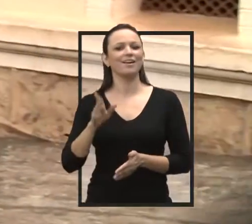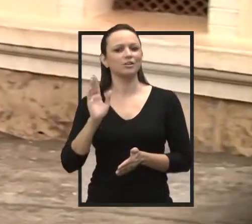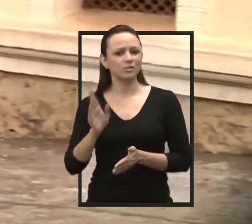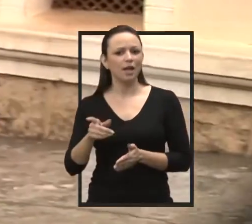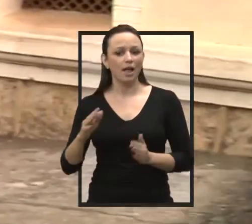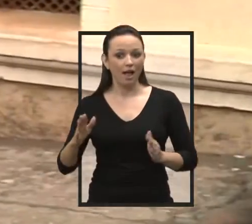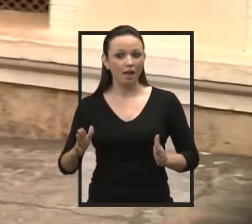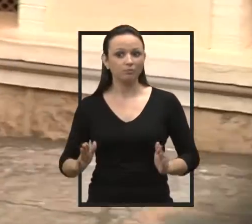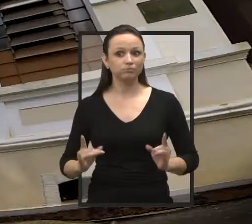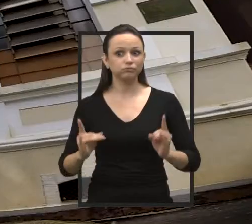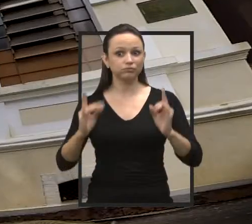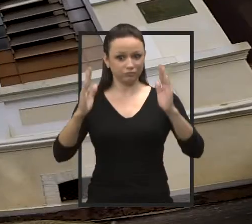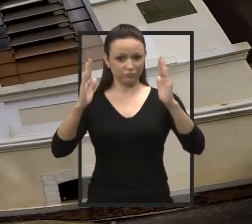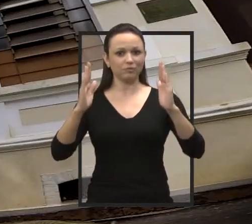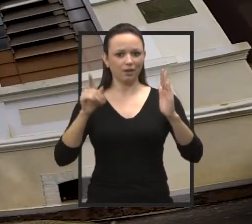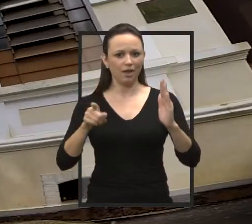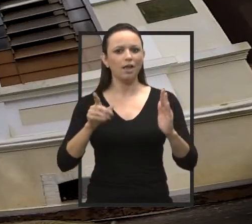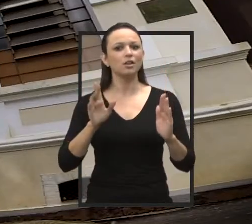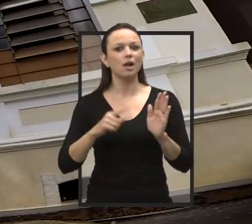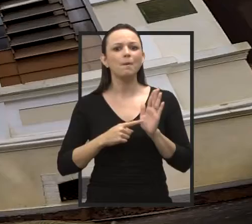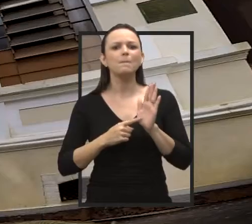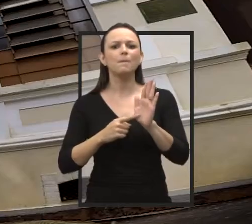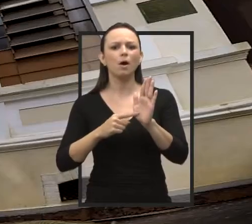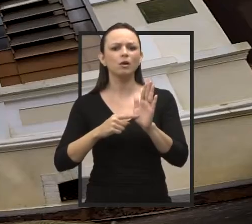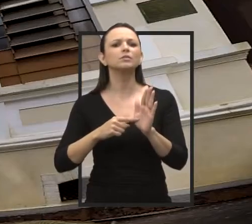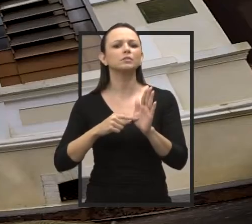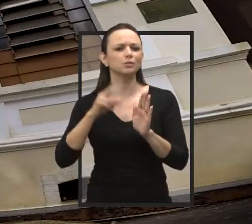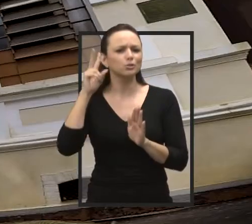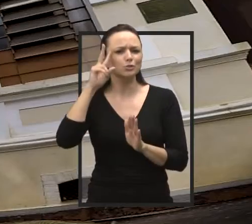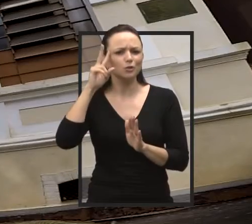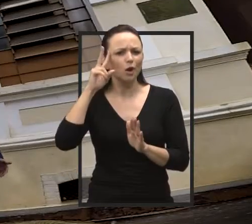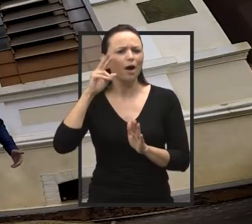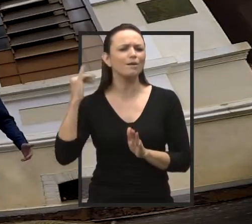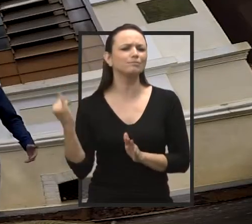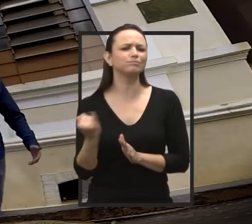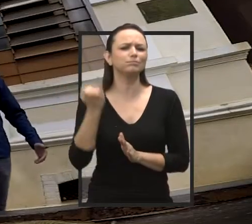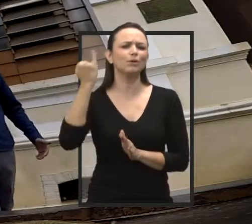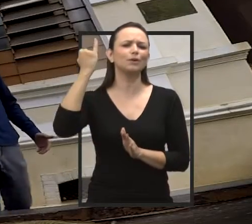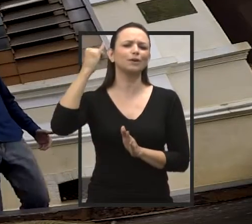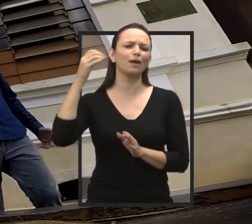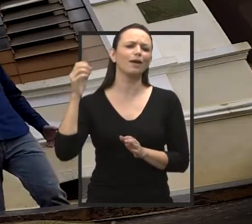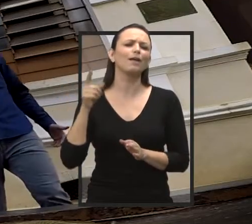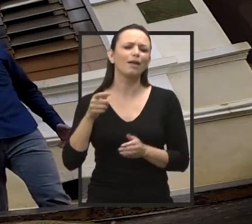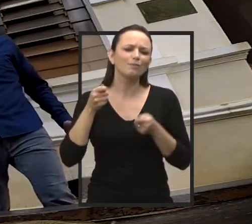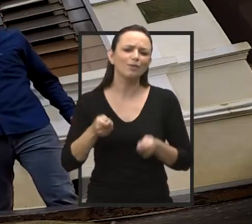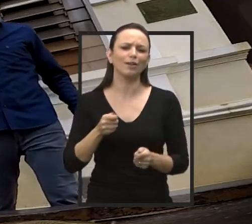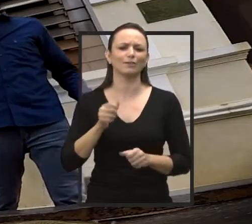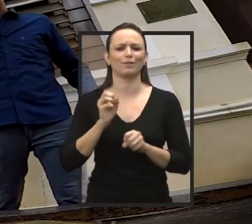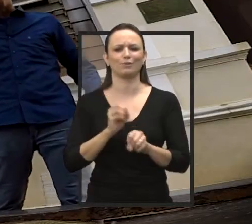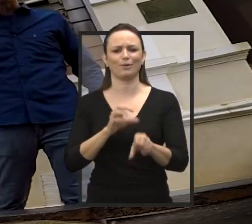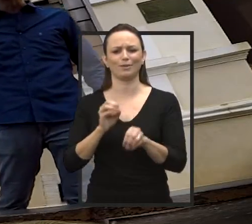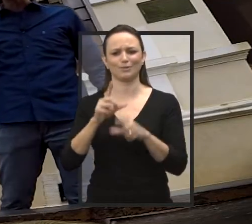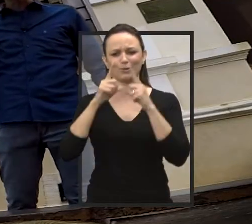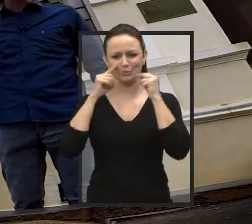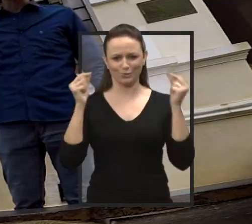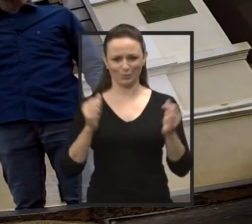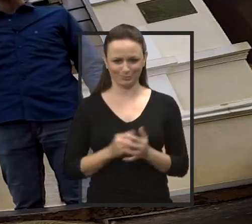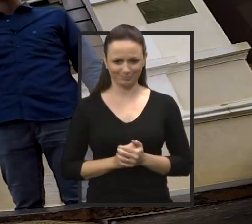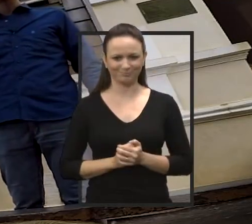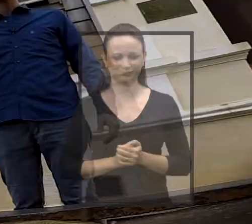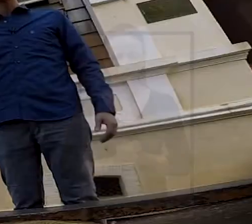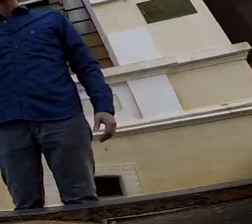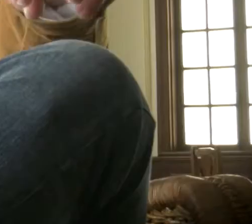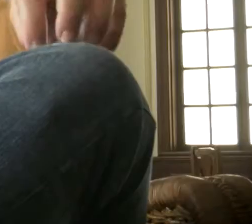à época, e o prédio até hoje continua representando o grande feito que ampliou o acesso à educação ao povo